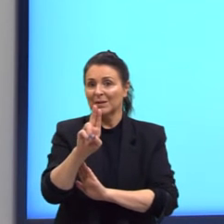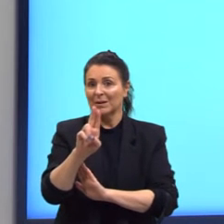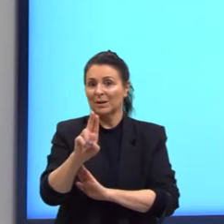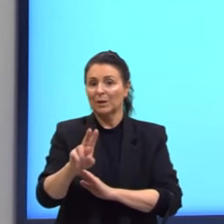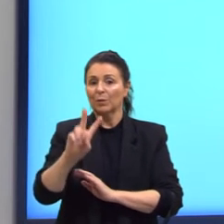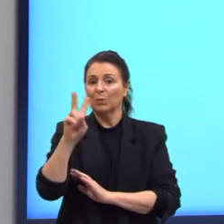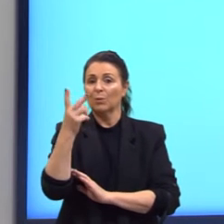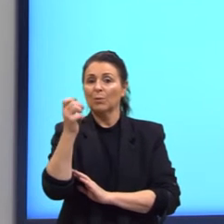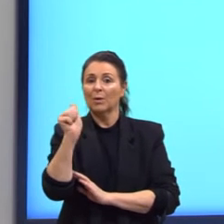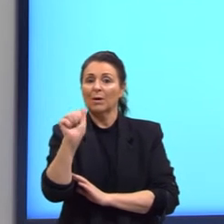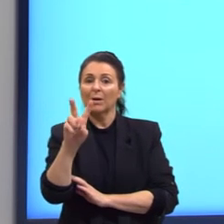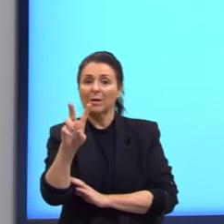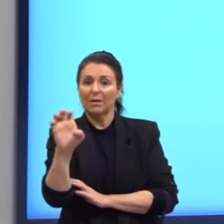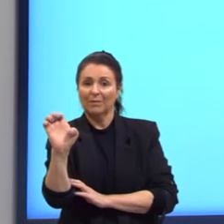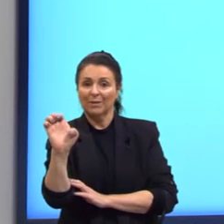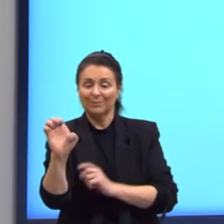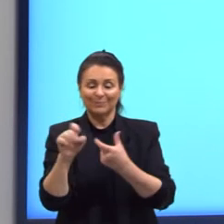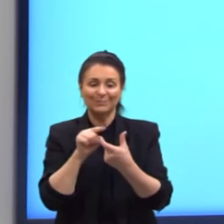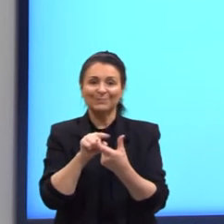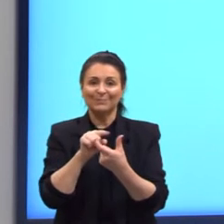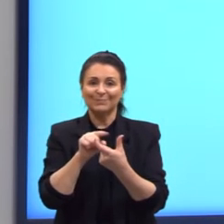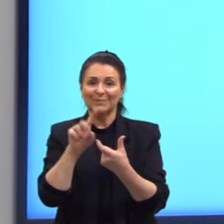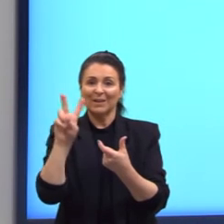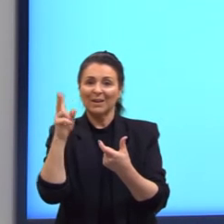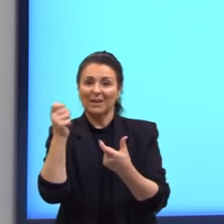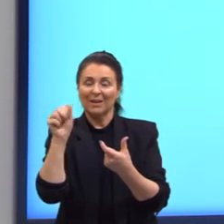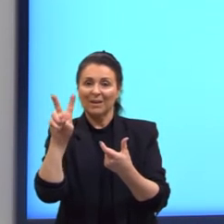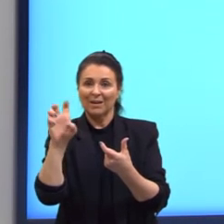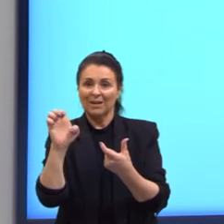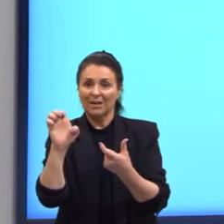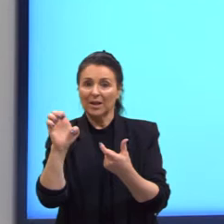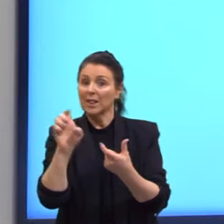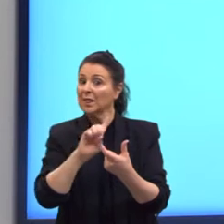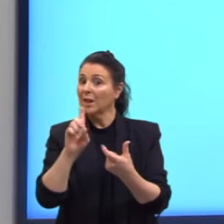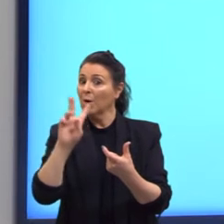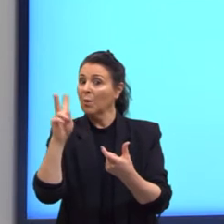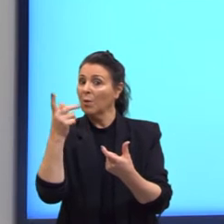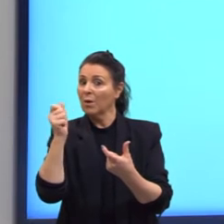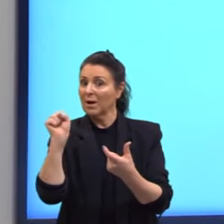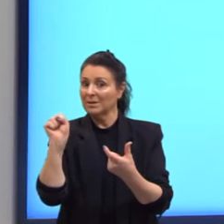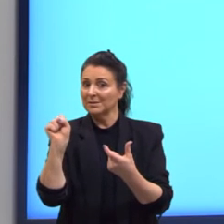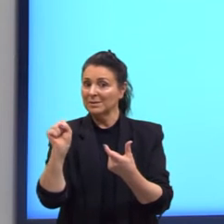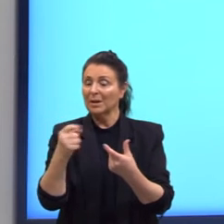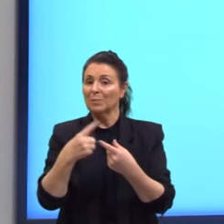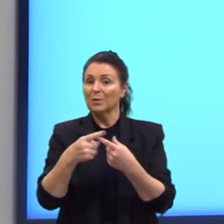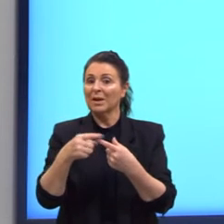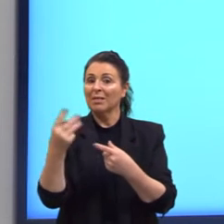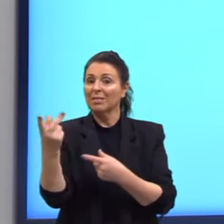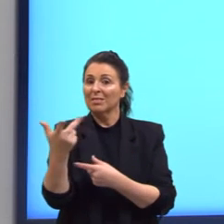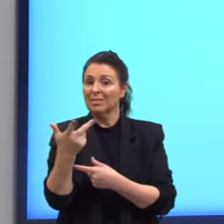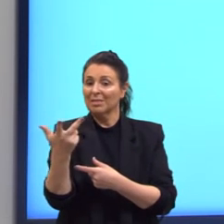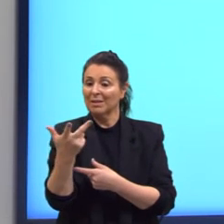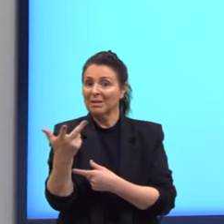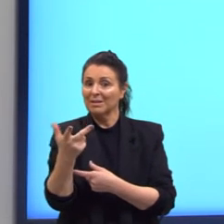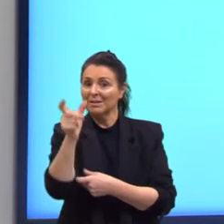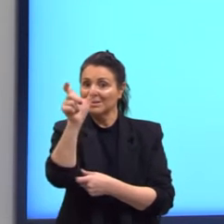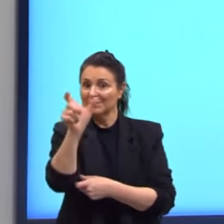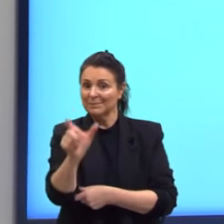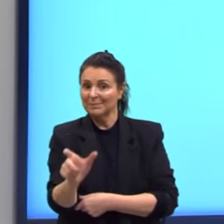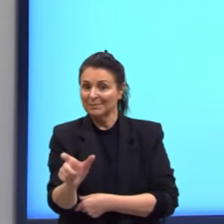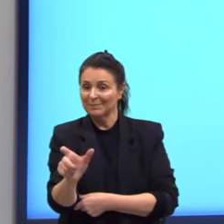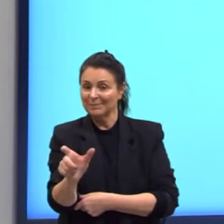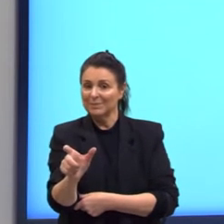e não do resto um Reais lembra que eu falei terceira pessoa se não for terceira